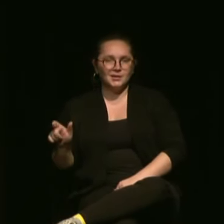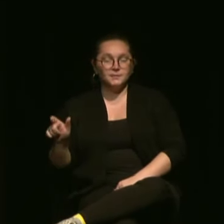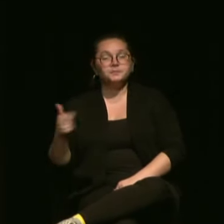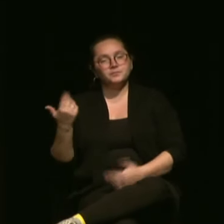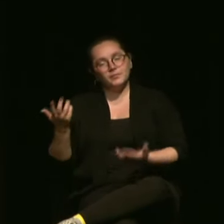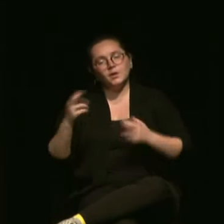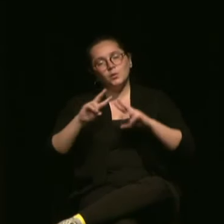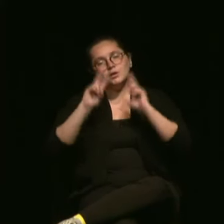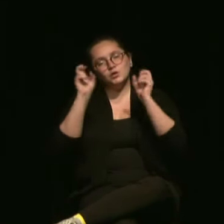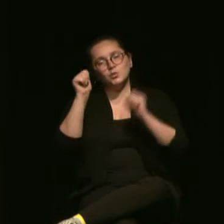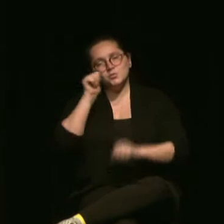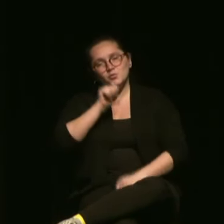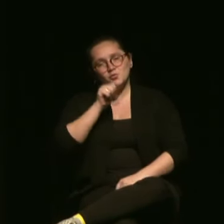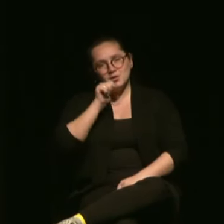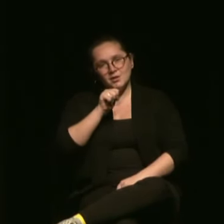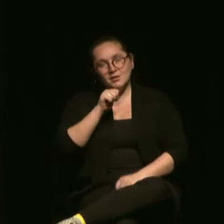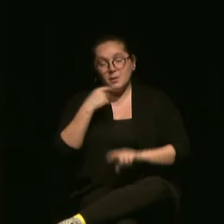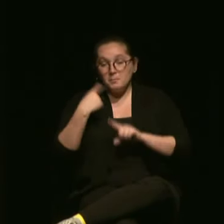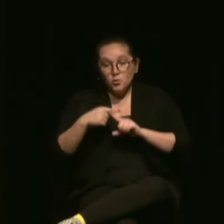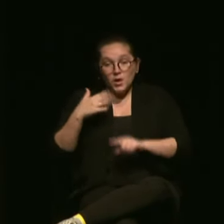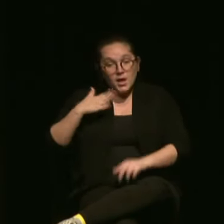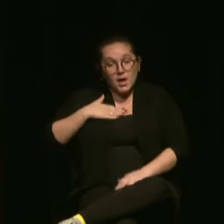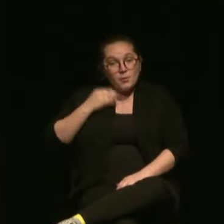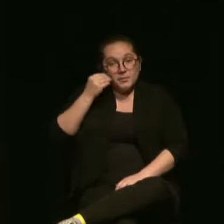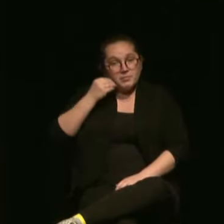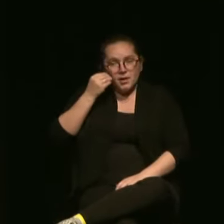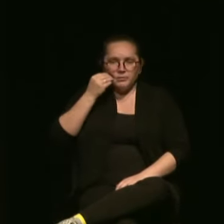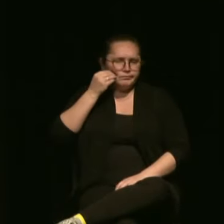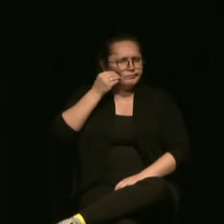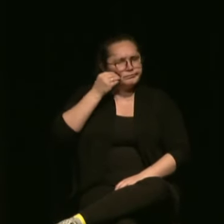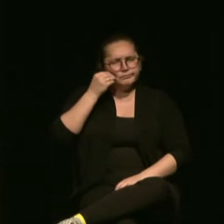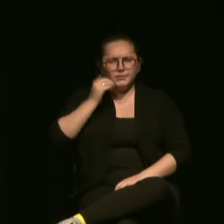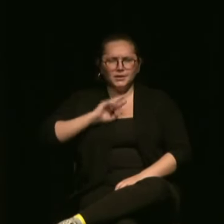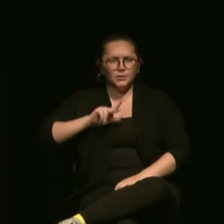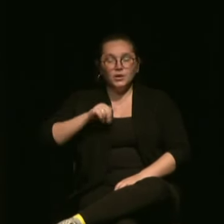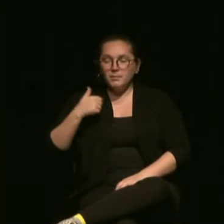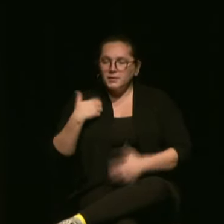mulheres, porque não é a minha experiência, eu quero saber como é isso. E